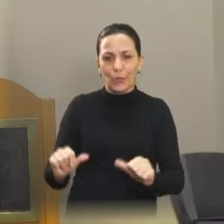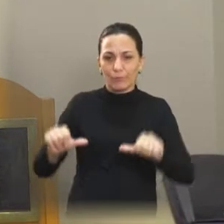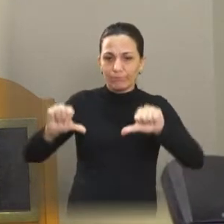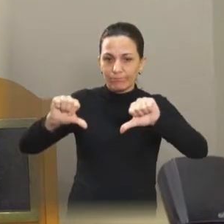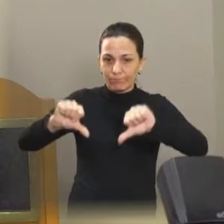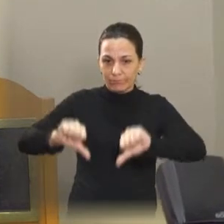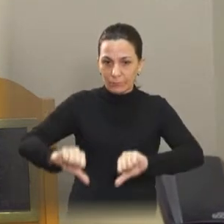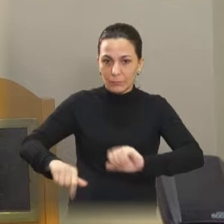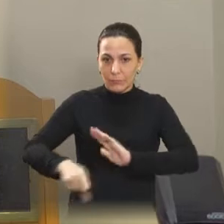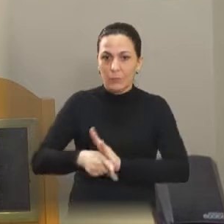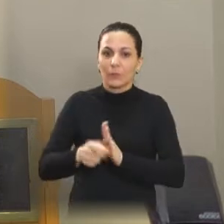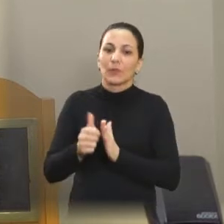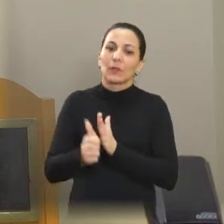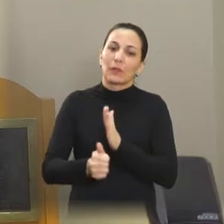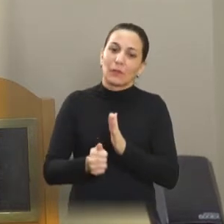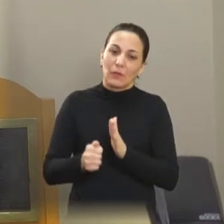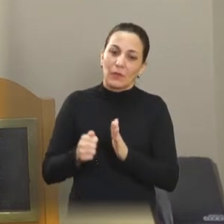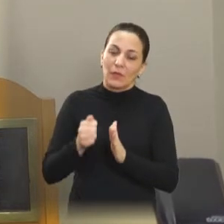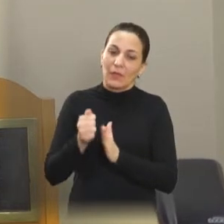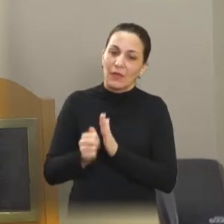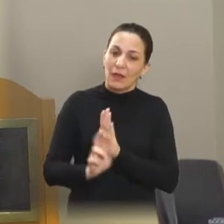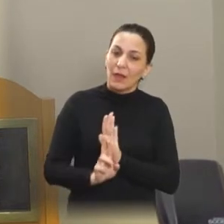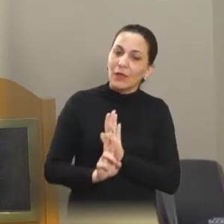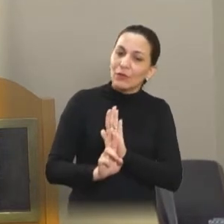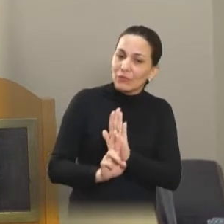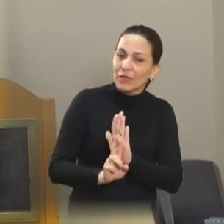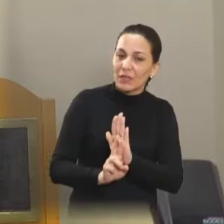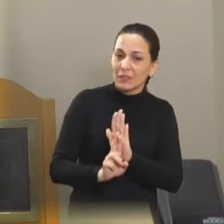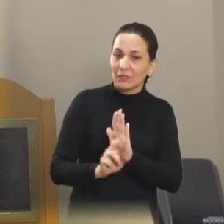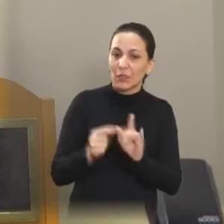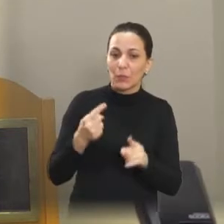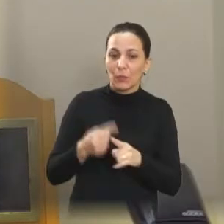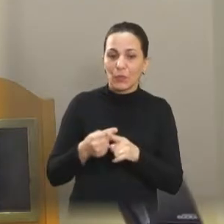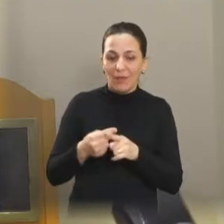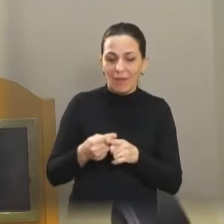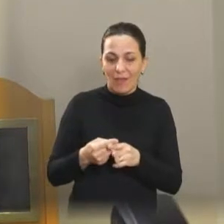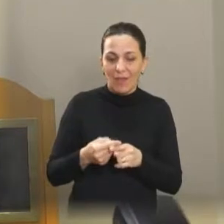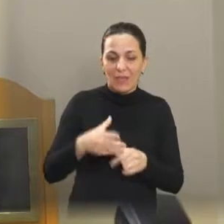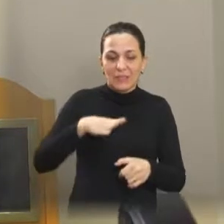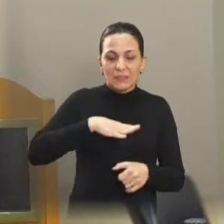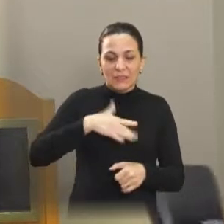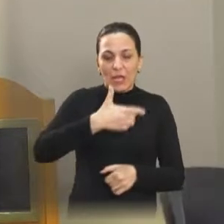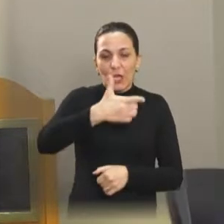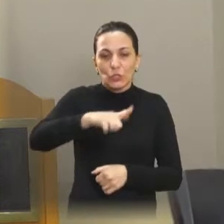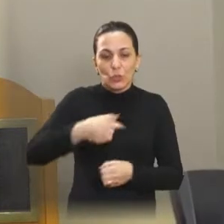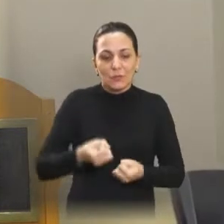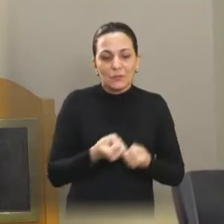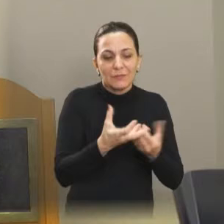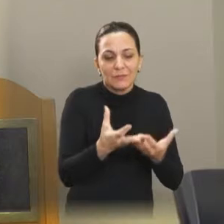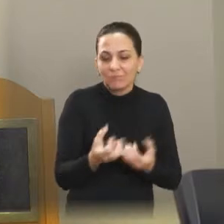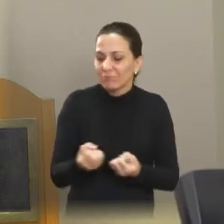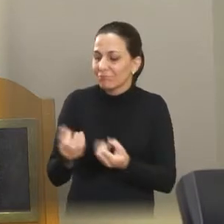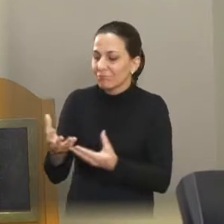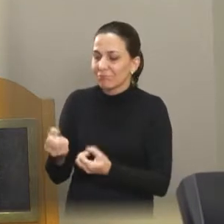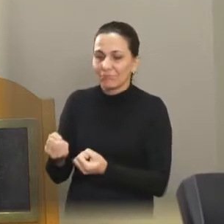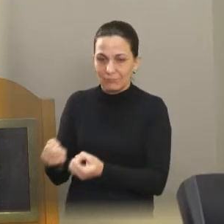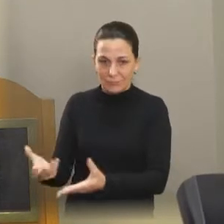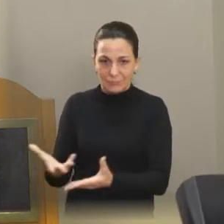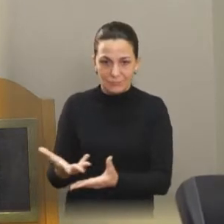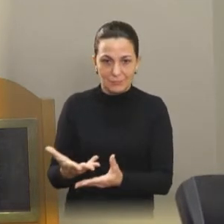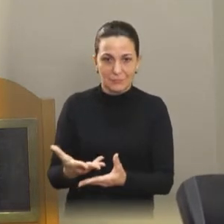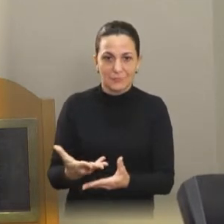muito ruim e aqui era aquário é referência que fornece sangue para outro outros lugares aí então a gente pede colaboração da população